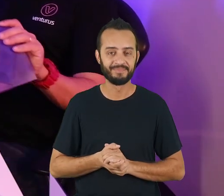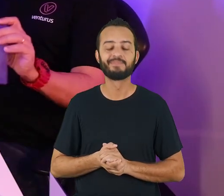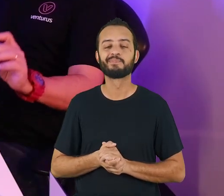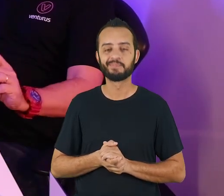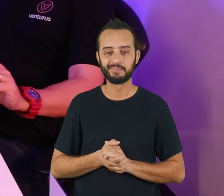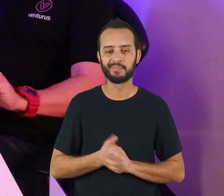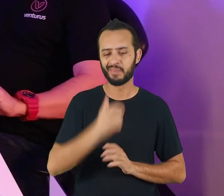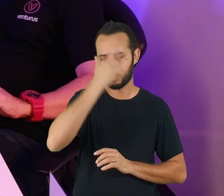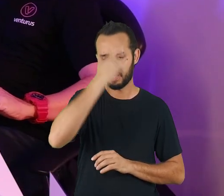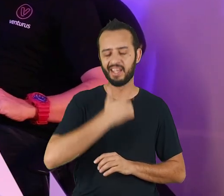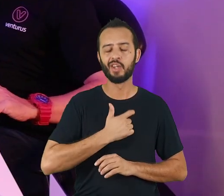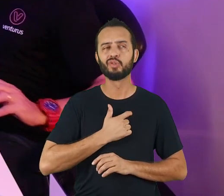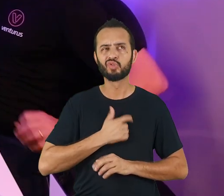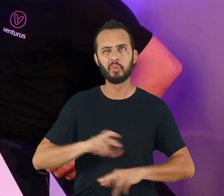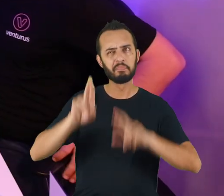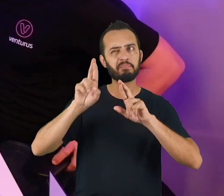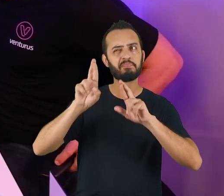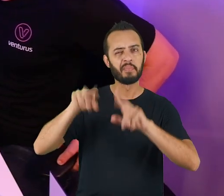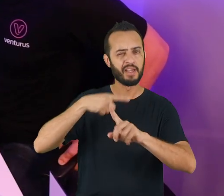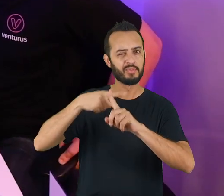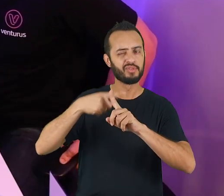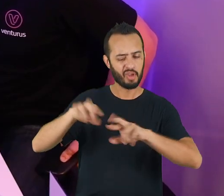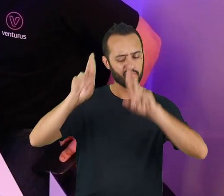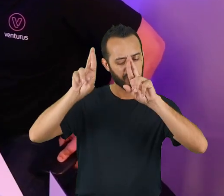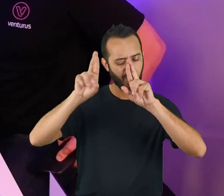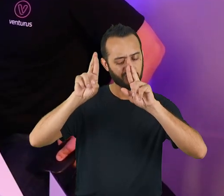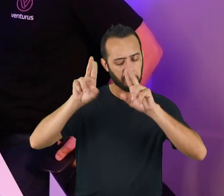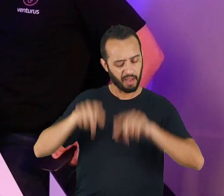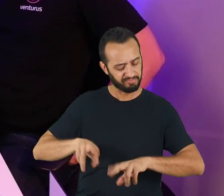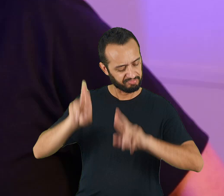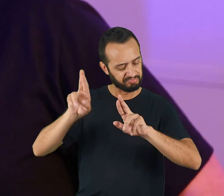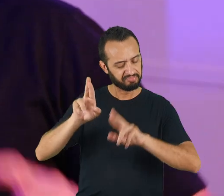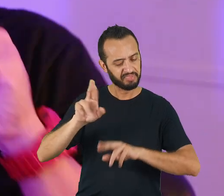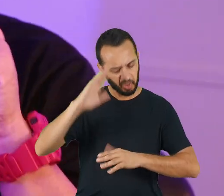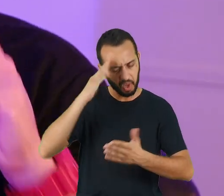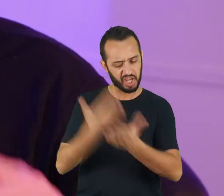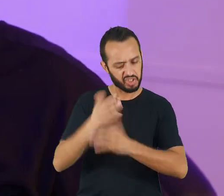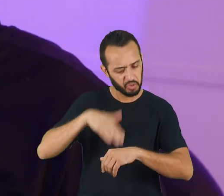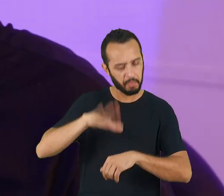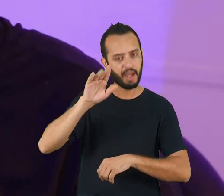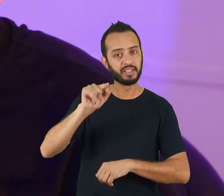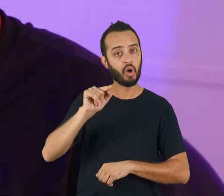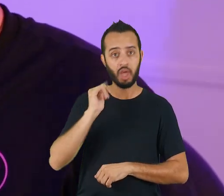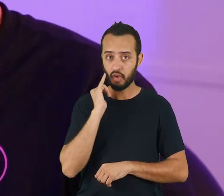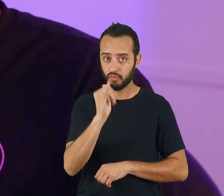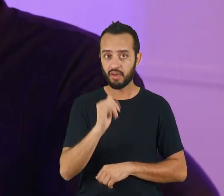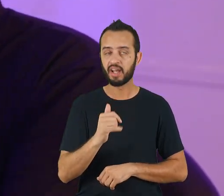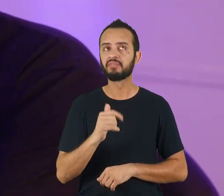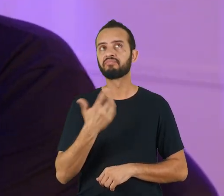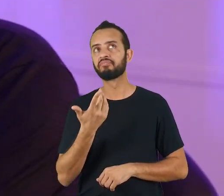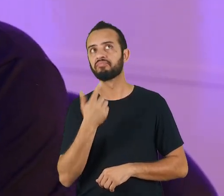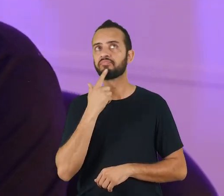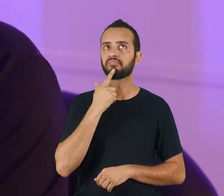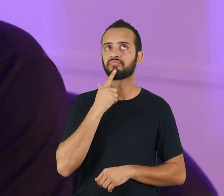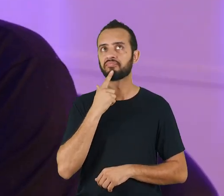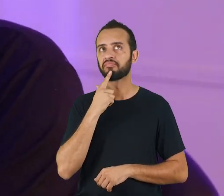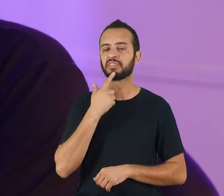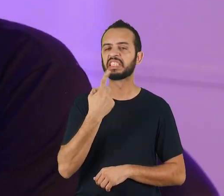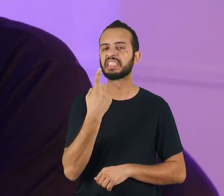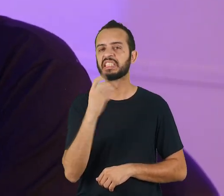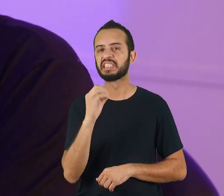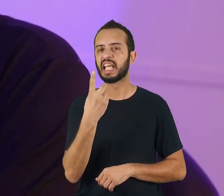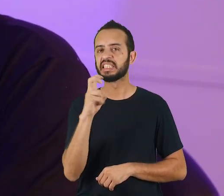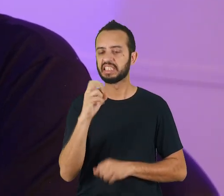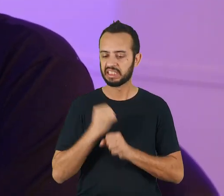bom eu sou mais otimista do que vocês dois Eu sou mais otimista eu eu eu ouso dizer que daqui a uns